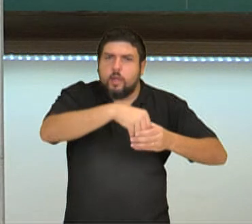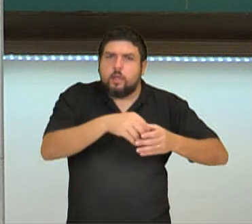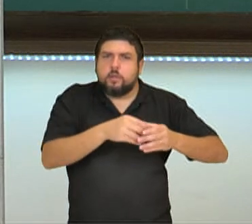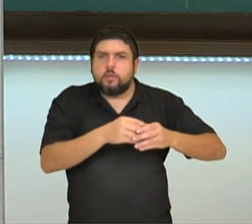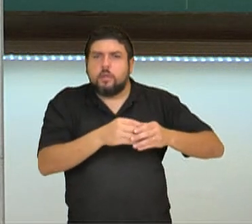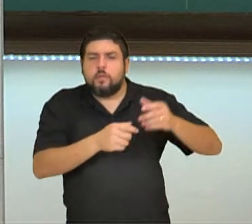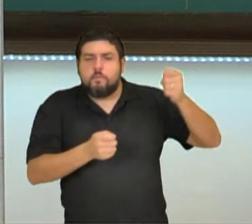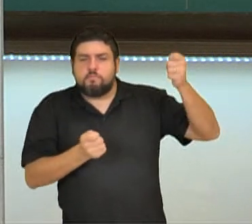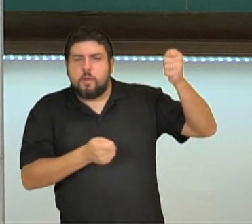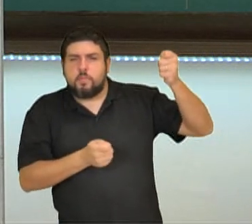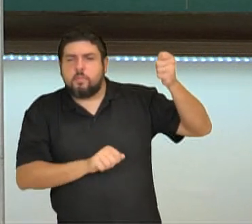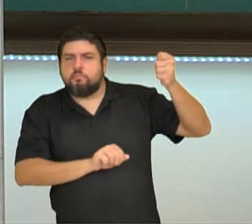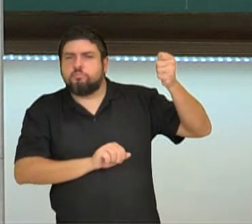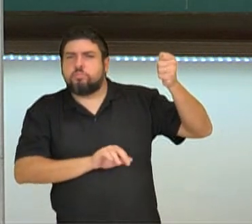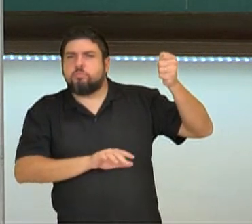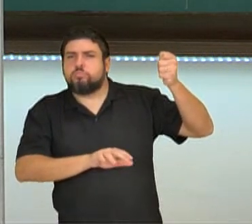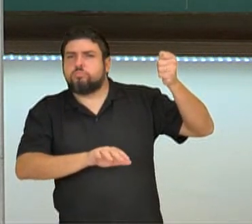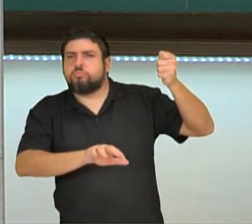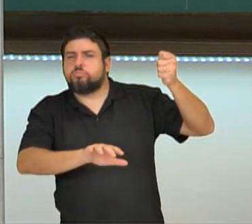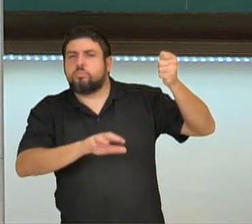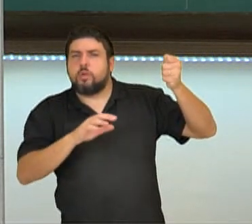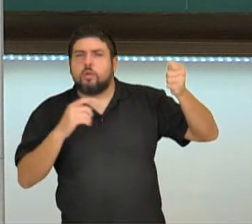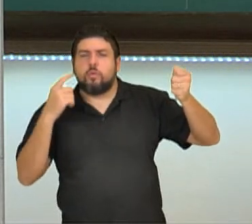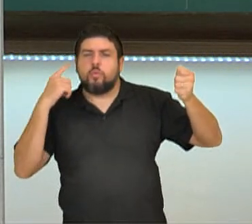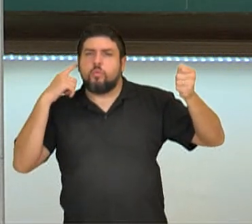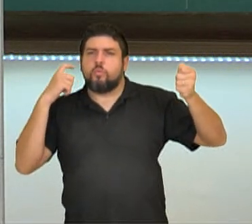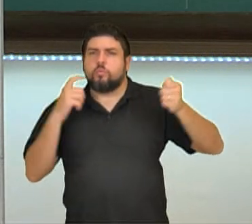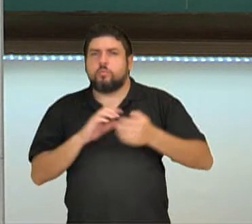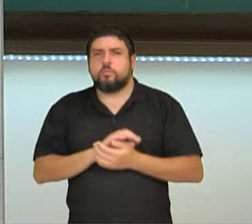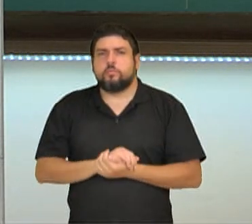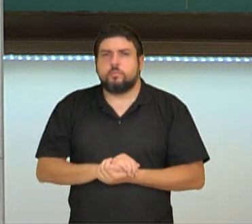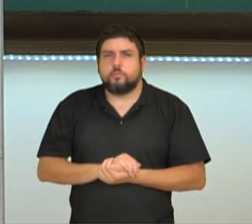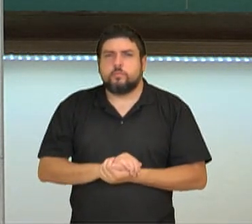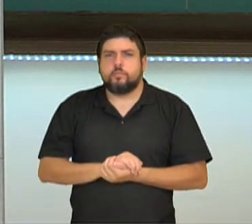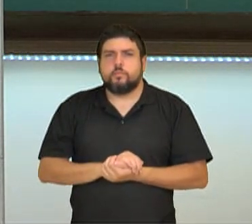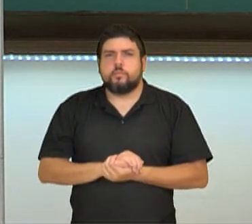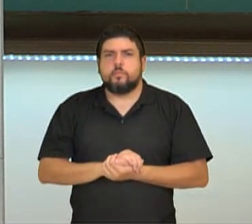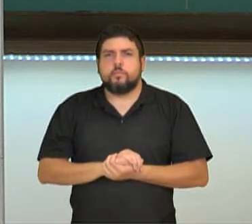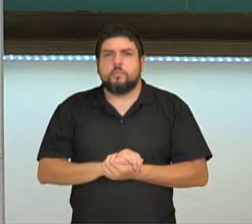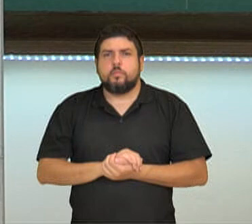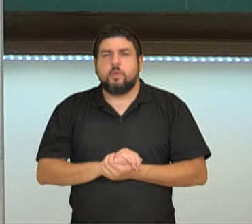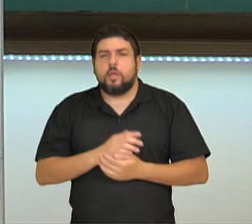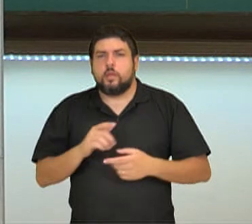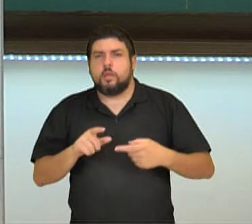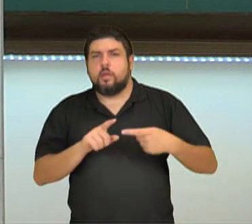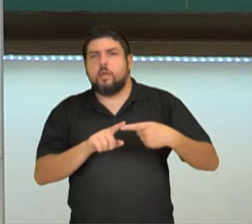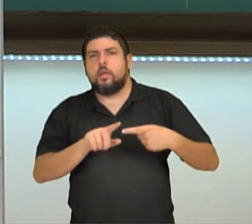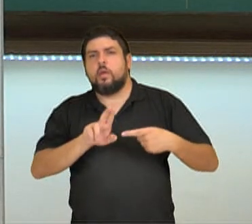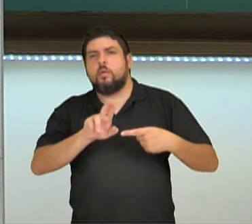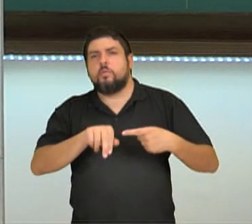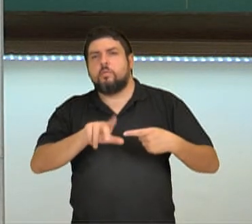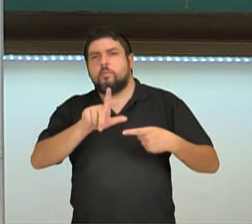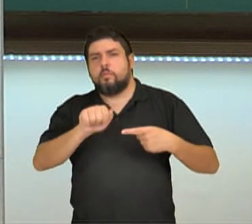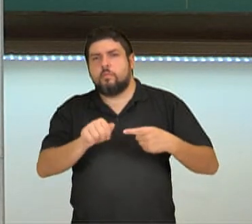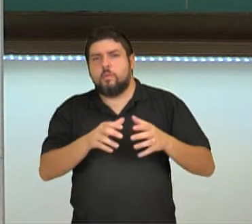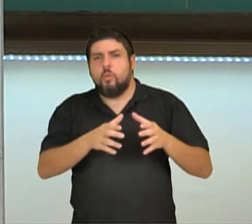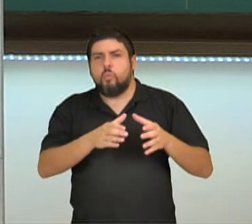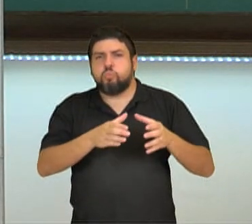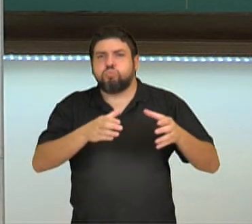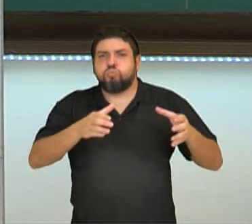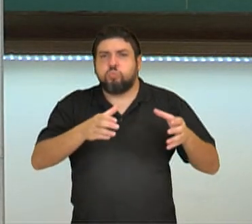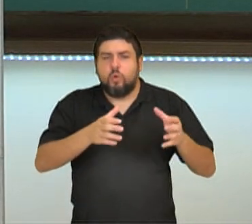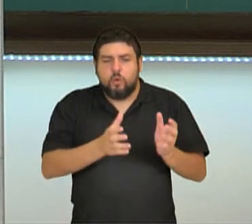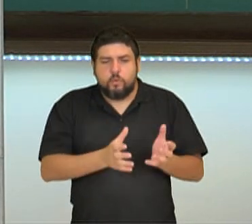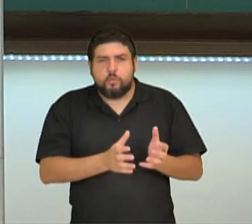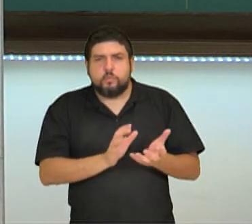é a caixa de ressonância do berimbau. Então, o berimbau gunga tem uma cabaça maior para que tenha